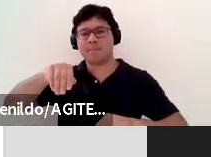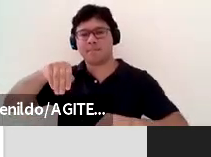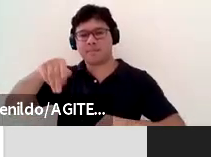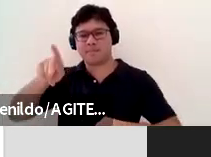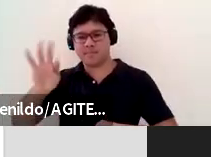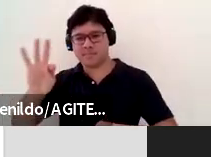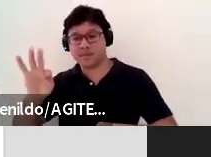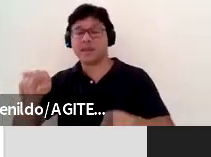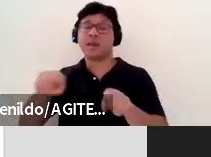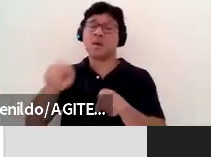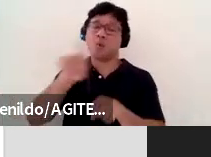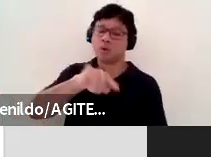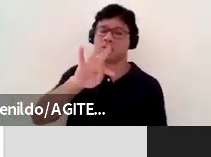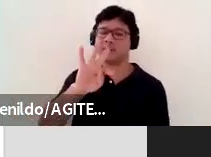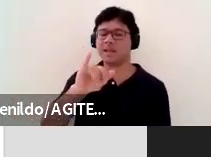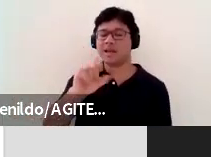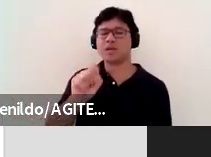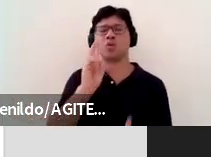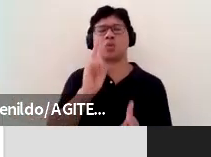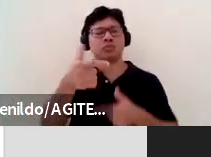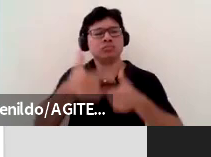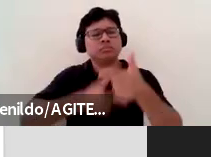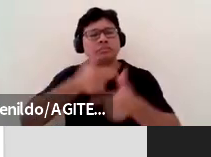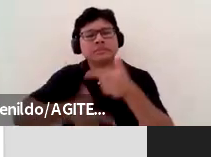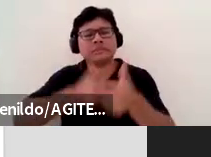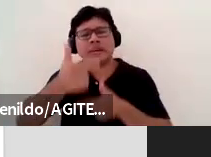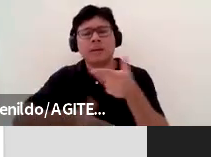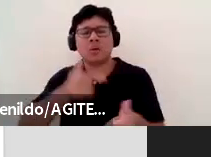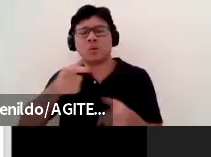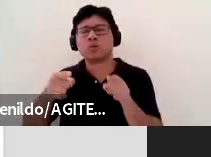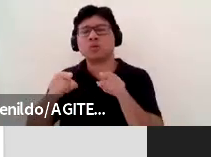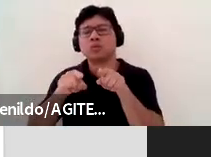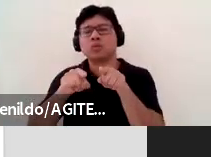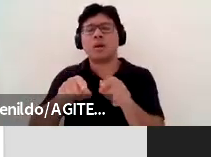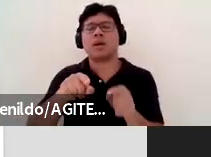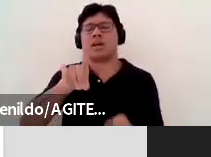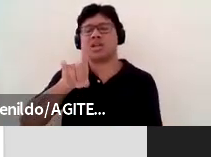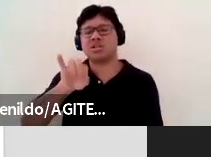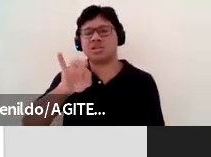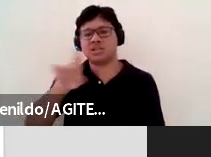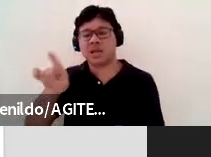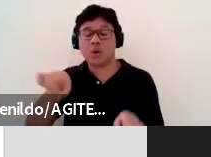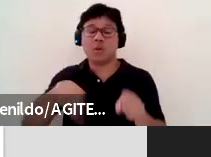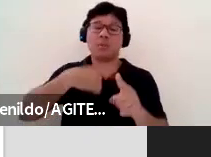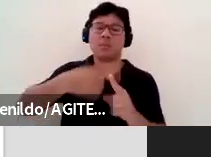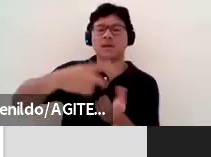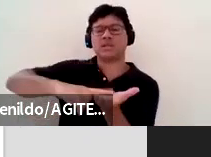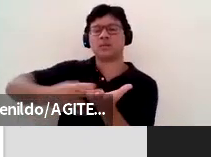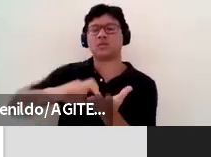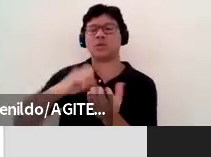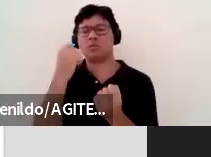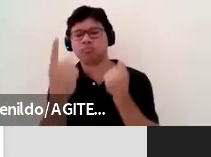a Thaís continuou tocando em paralelo o trabalho numa editora e as traduções como freelancer.